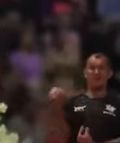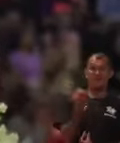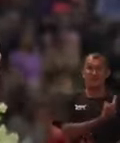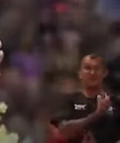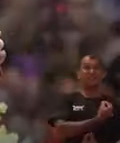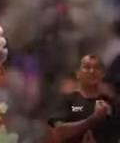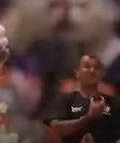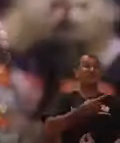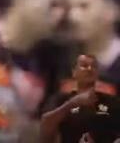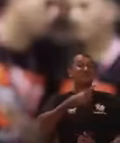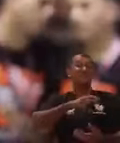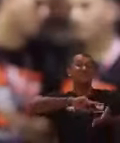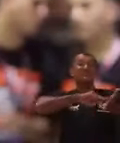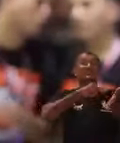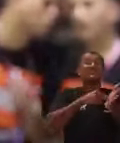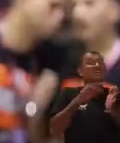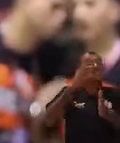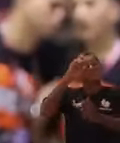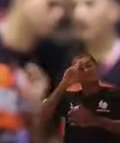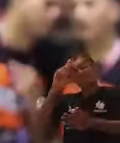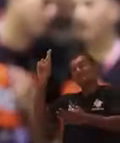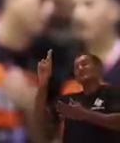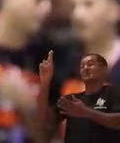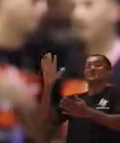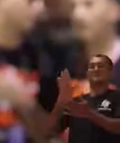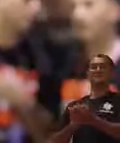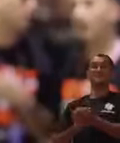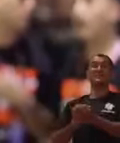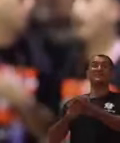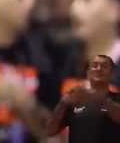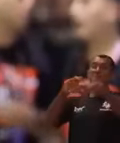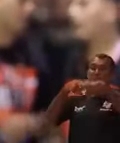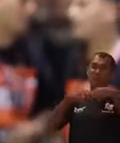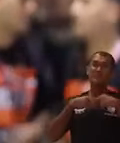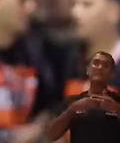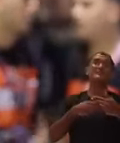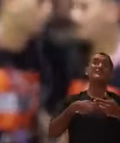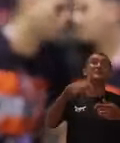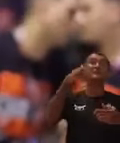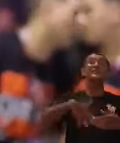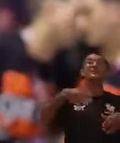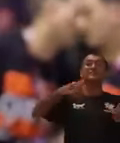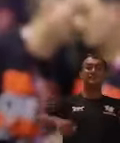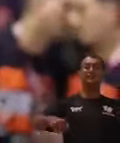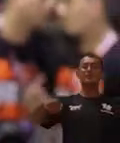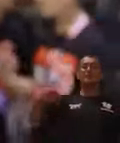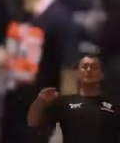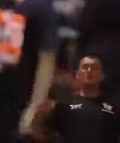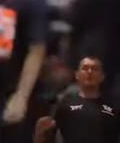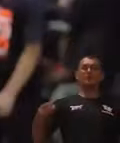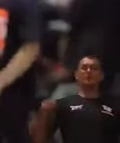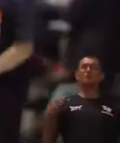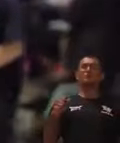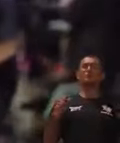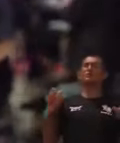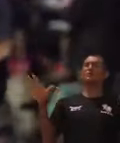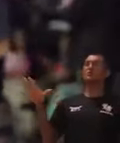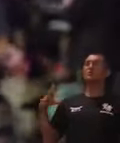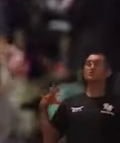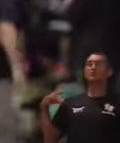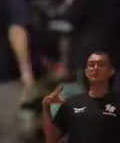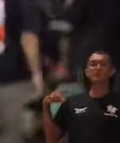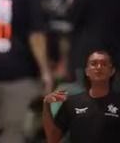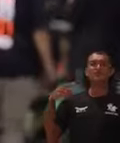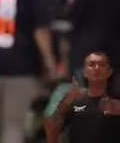tem sentido nele. Então aquele que está em entronizado entre os querubins e vive